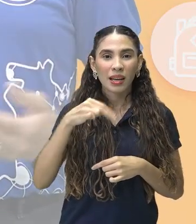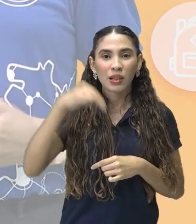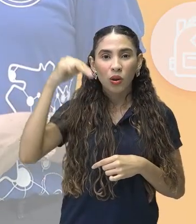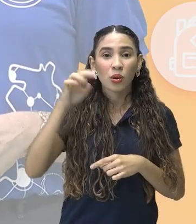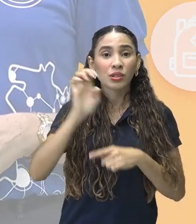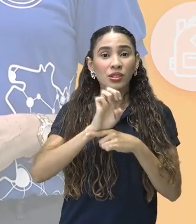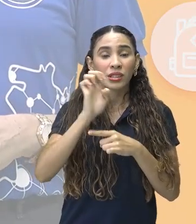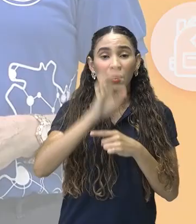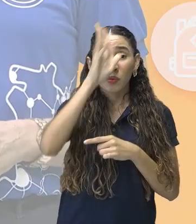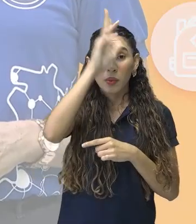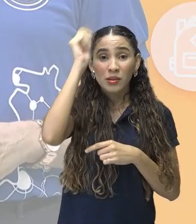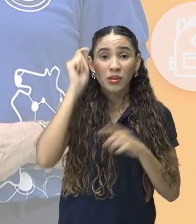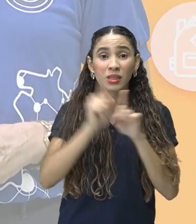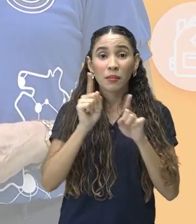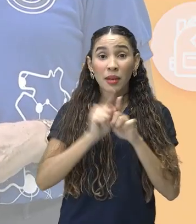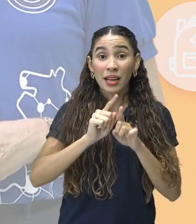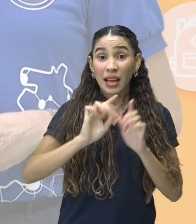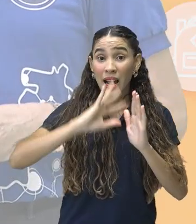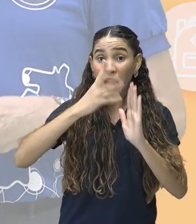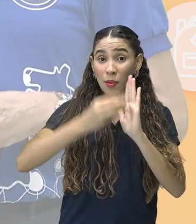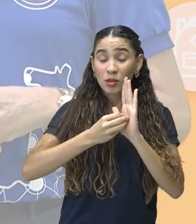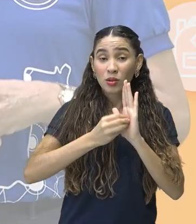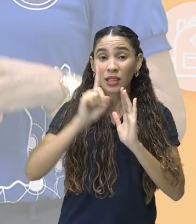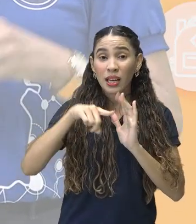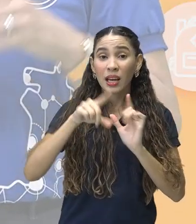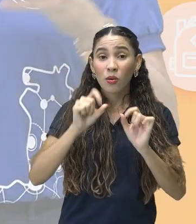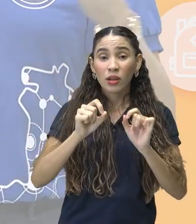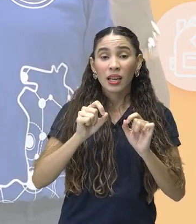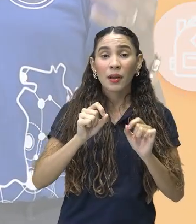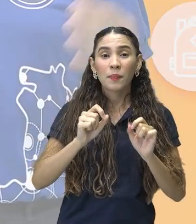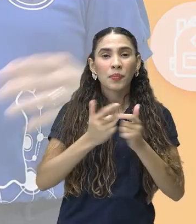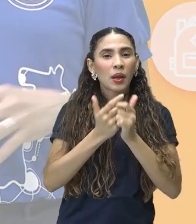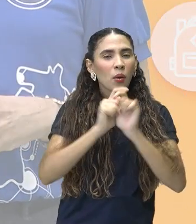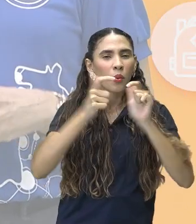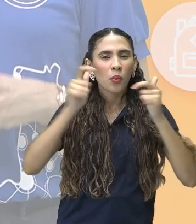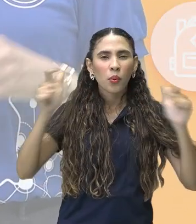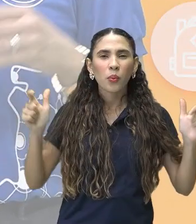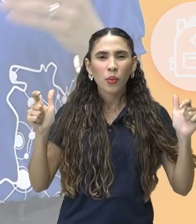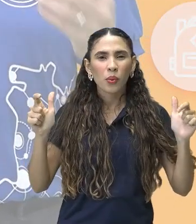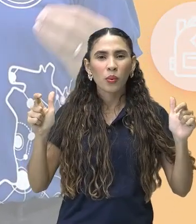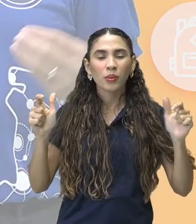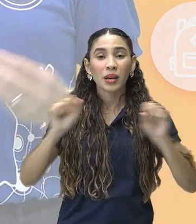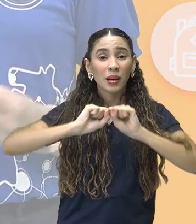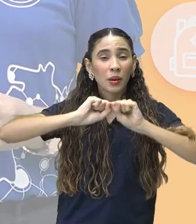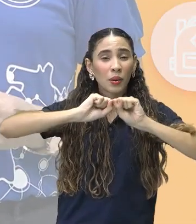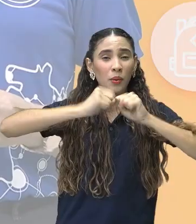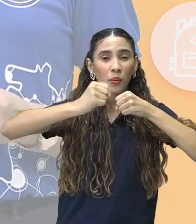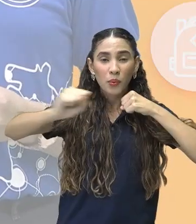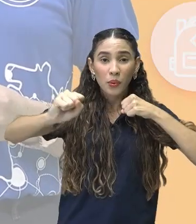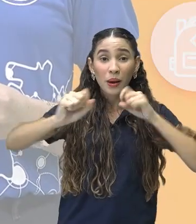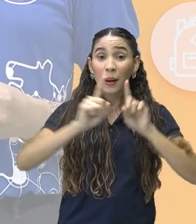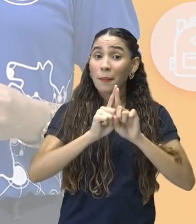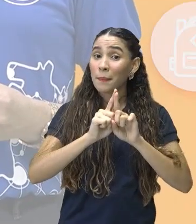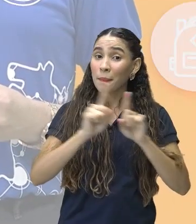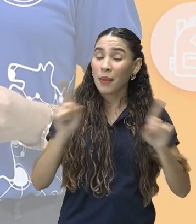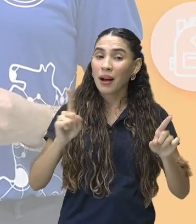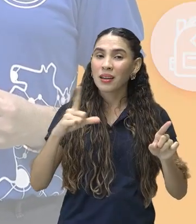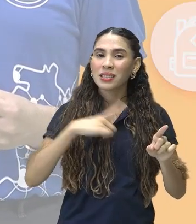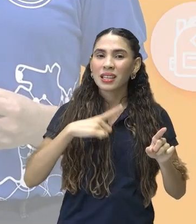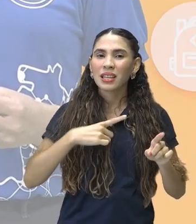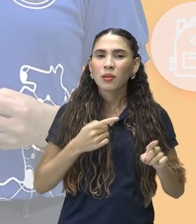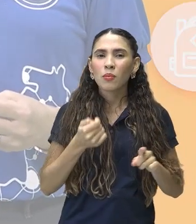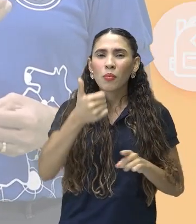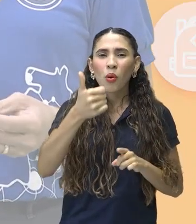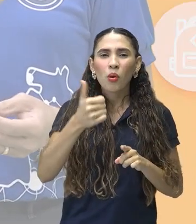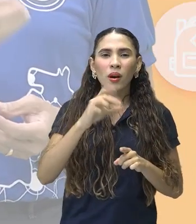estado do Amazonas, a Amazônia, é uma vasta área extensa, mas tem